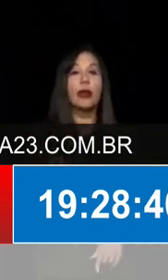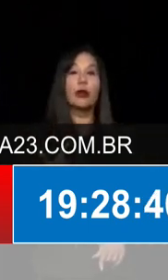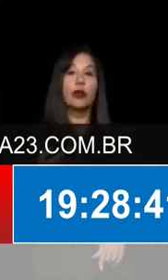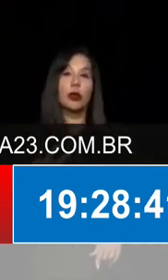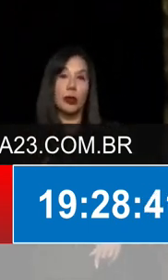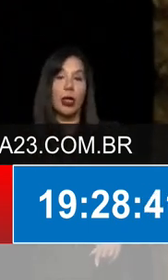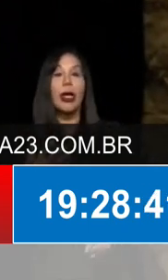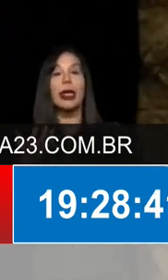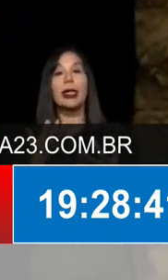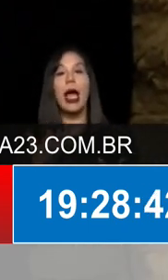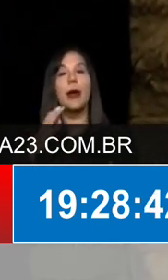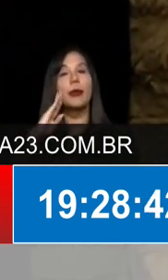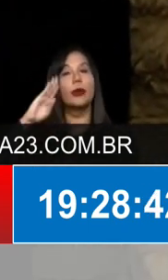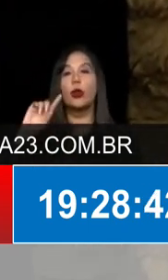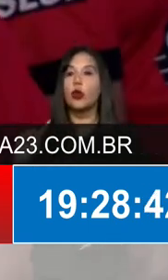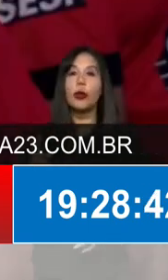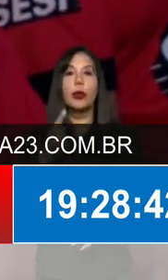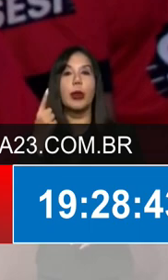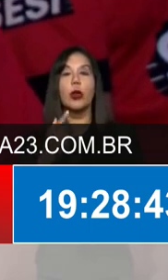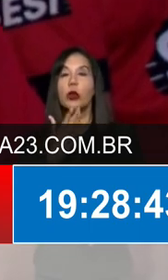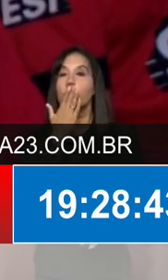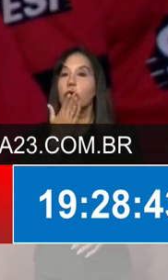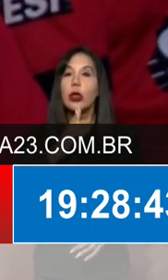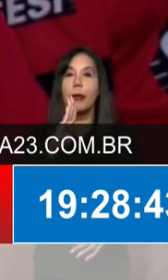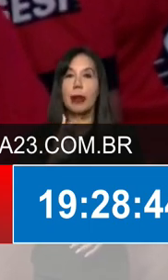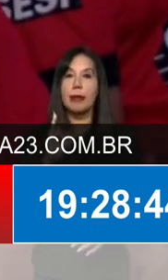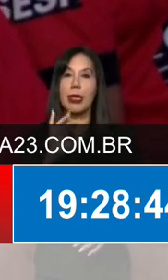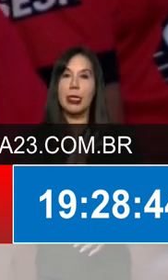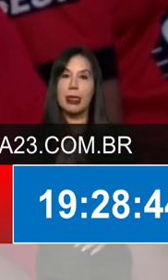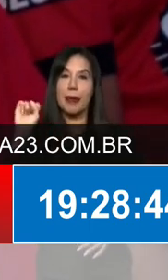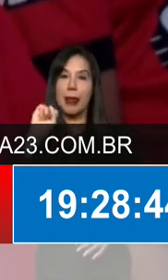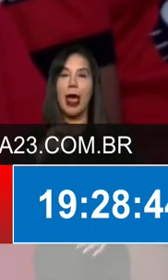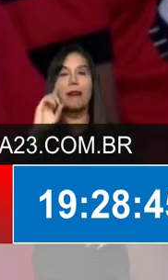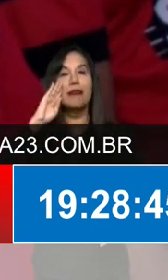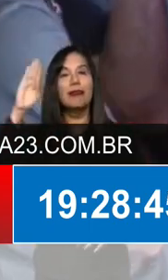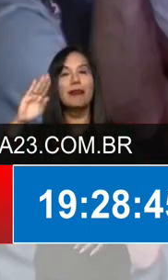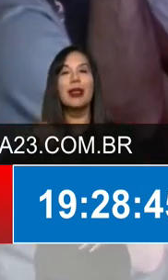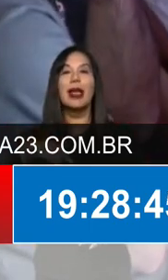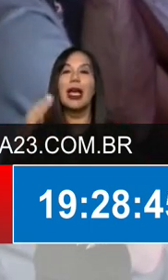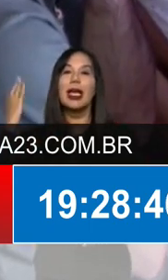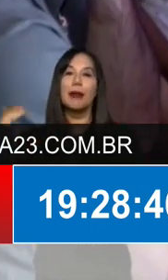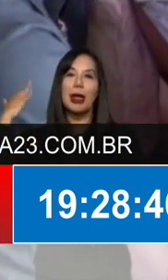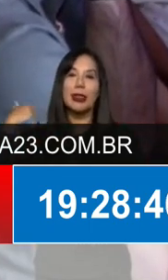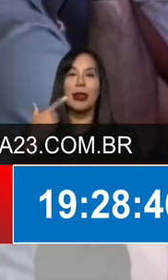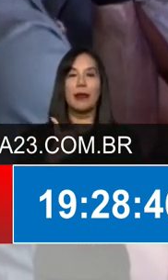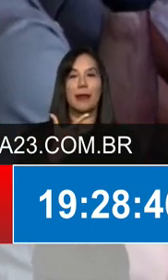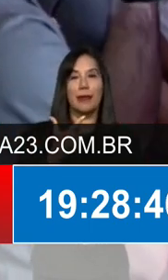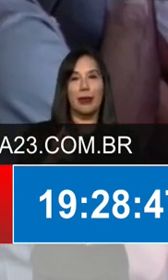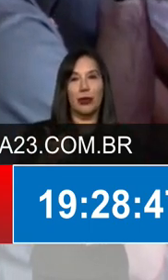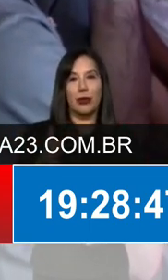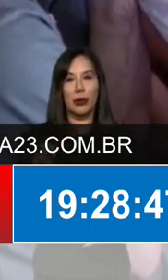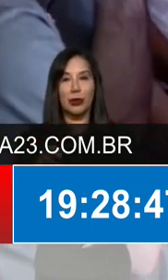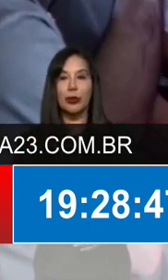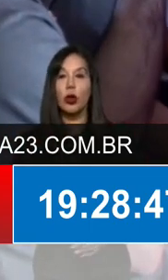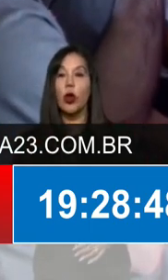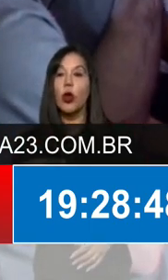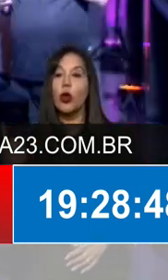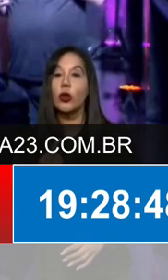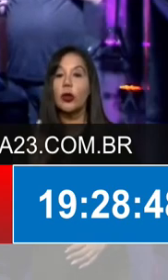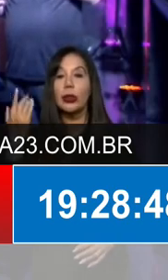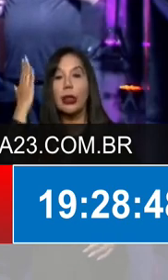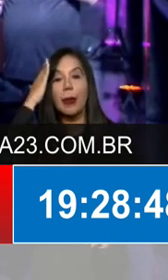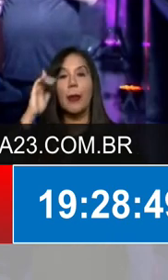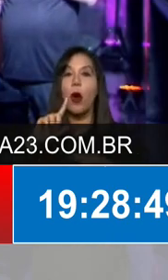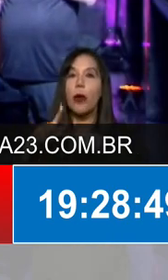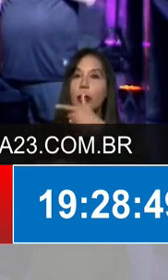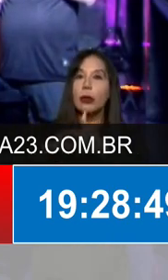quer se tornar o primeiro time bicampeão desde o Americana lá em 2015. A gente sabe que é trabalho, então